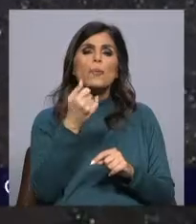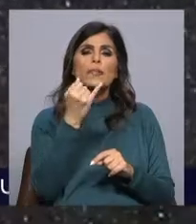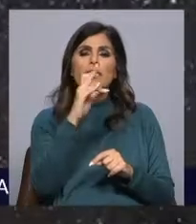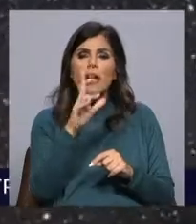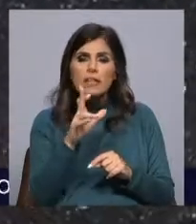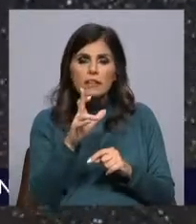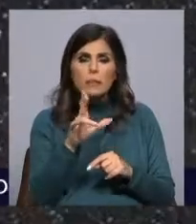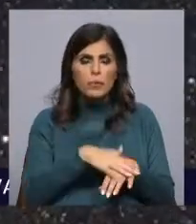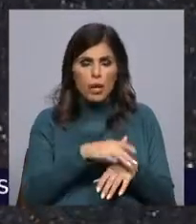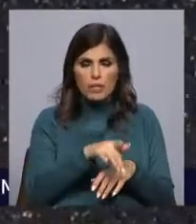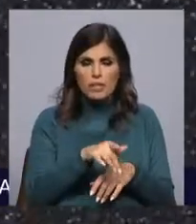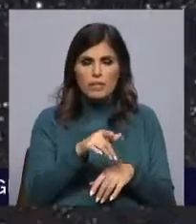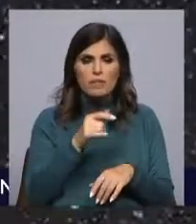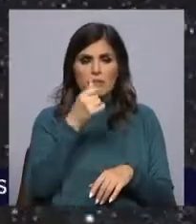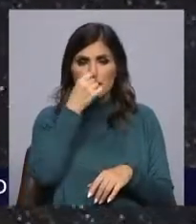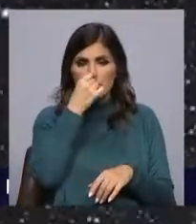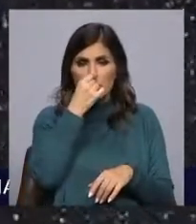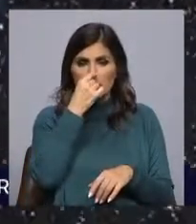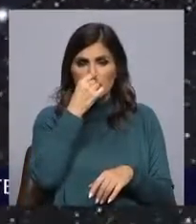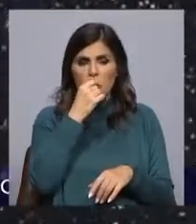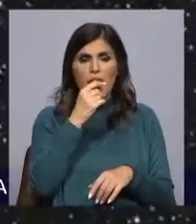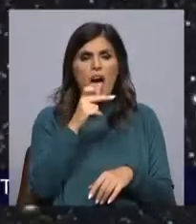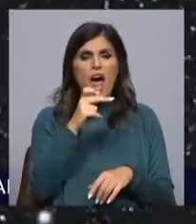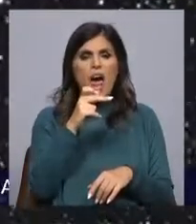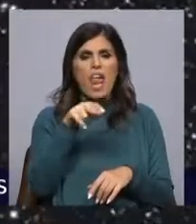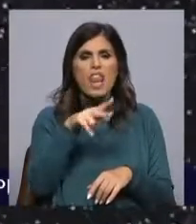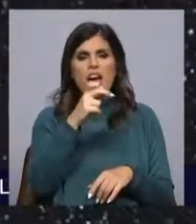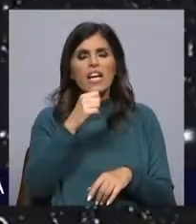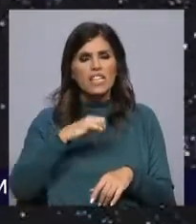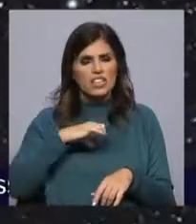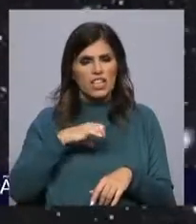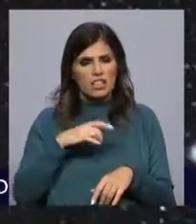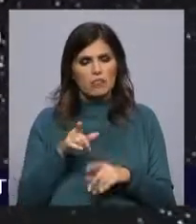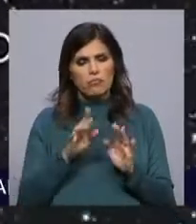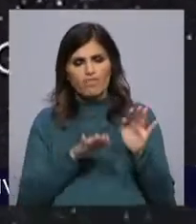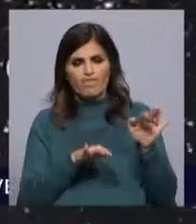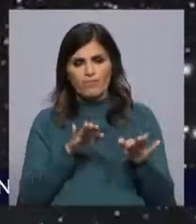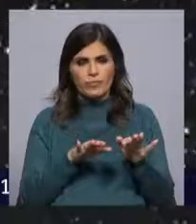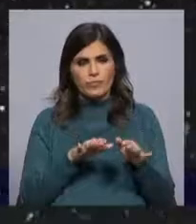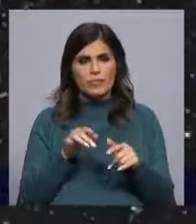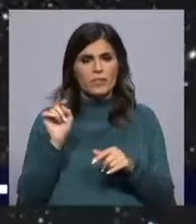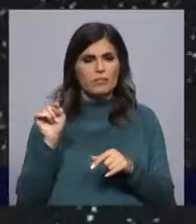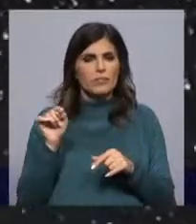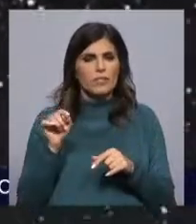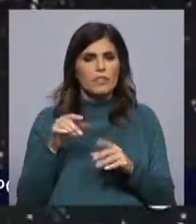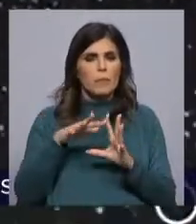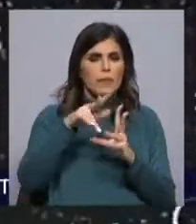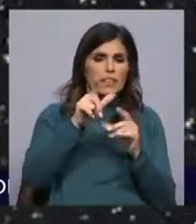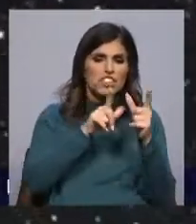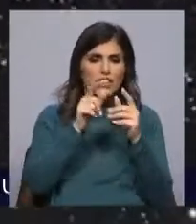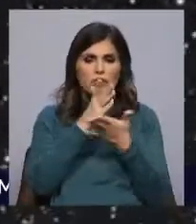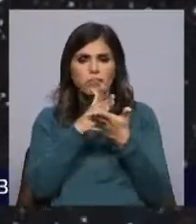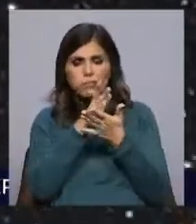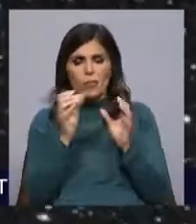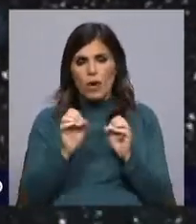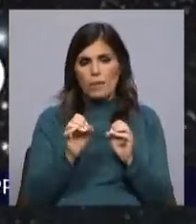têm, também não podem ser consideradas anãs castanhas. Anãs castanhas é ali uma classe de corpos que estão entre planetas e estrelas. E, portanto,